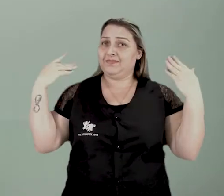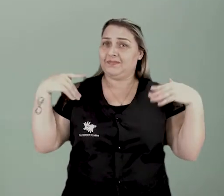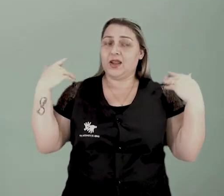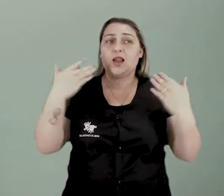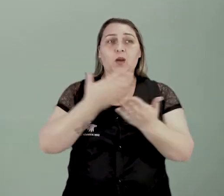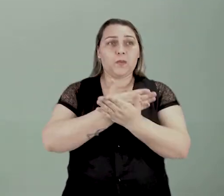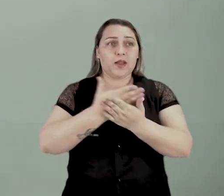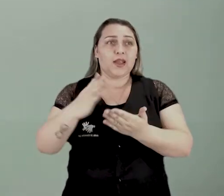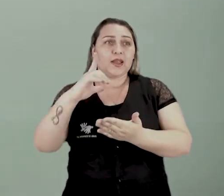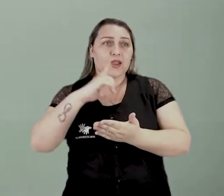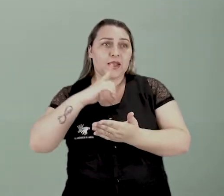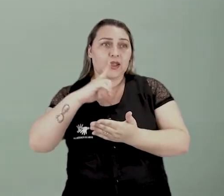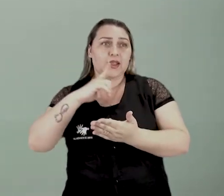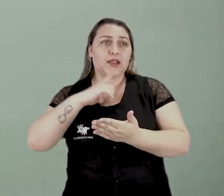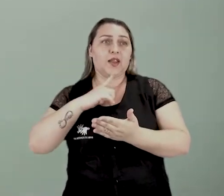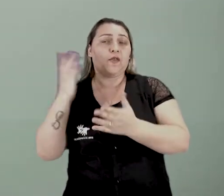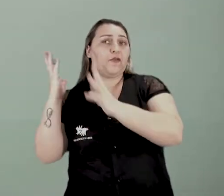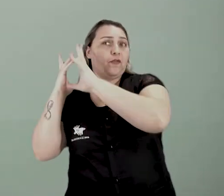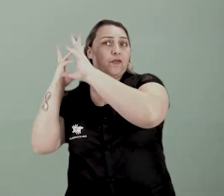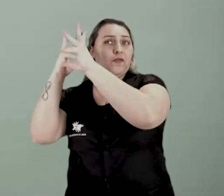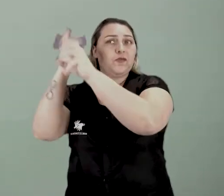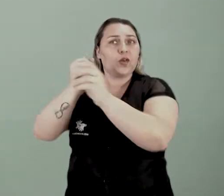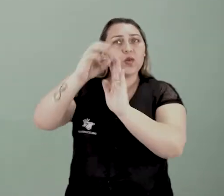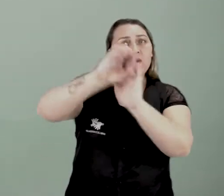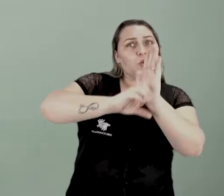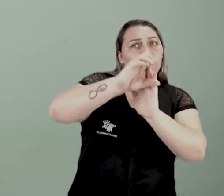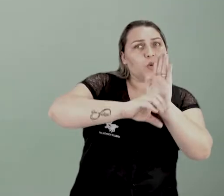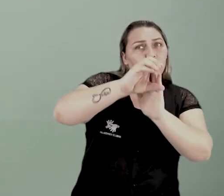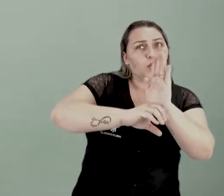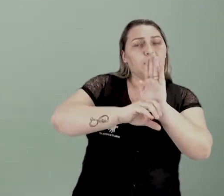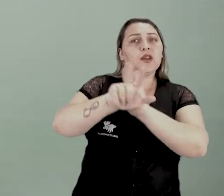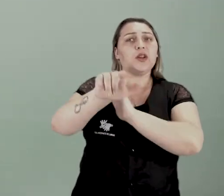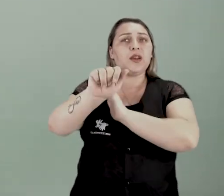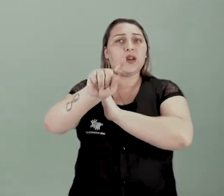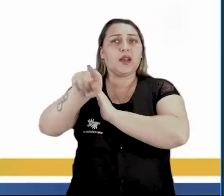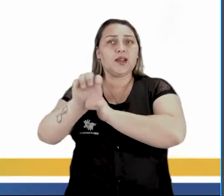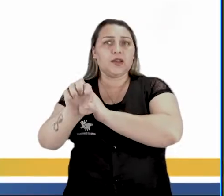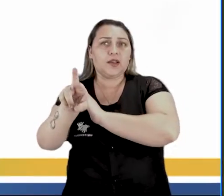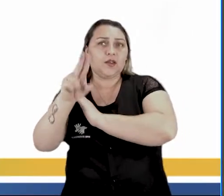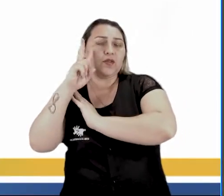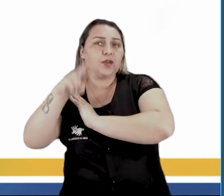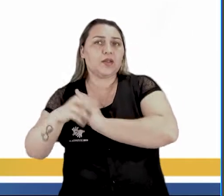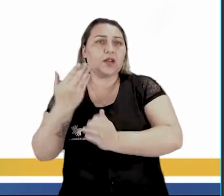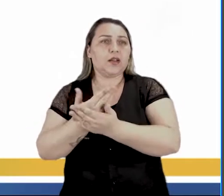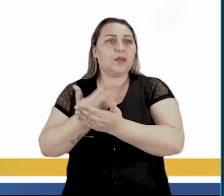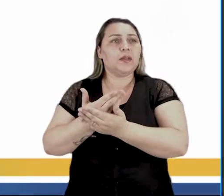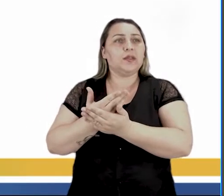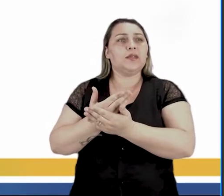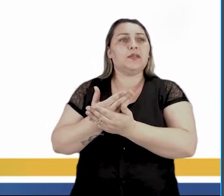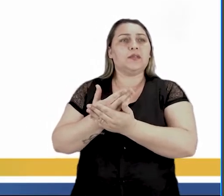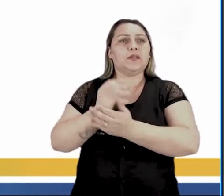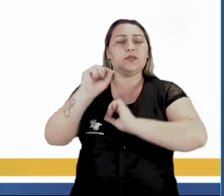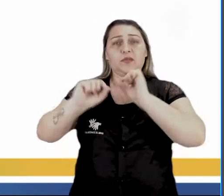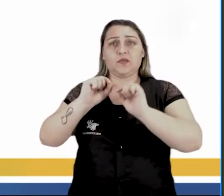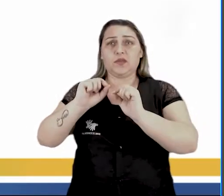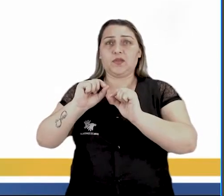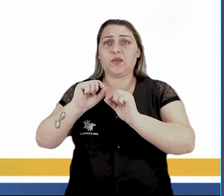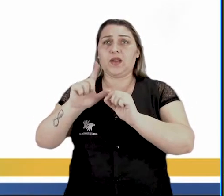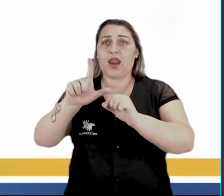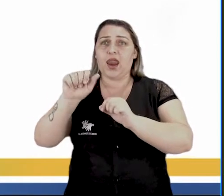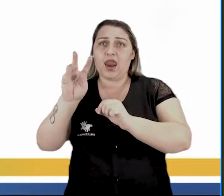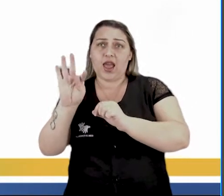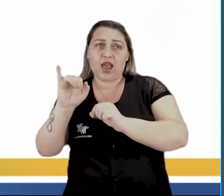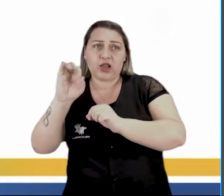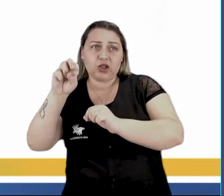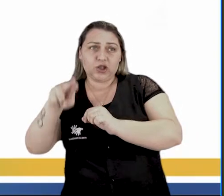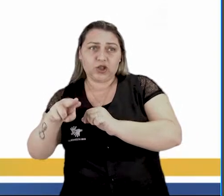a gente vai ter aqui uma retomada sobre o conceito de lazer que nós já vimos na nossa aula anterior. O lazer, que vem do latim licere,